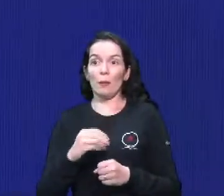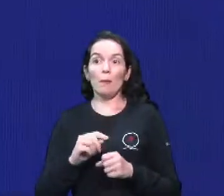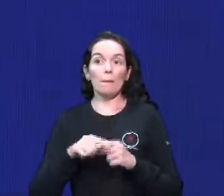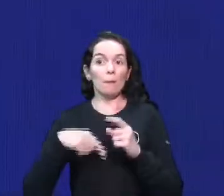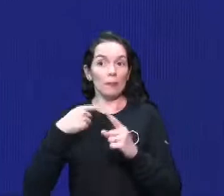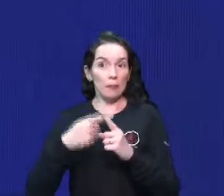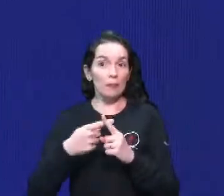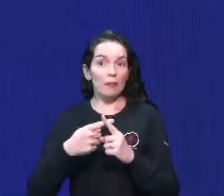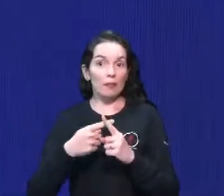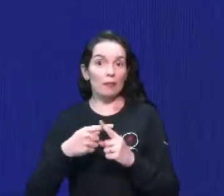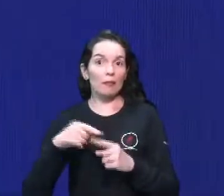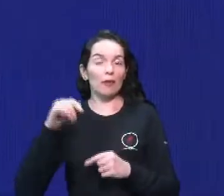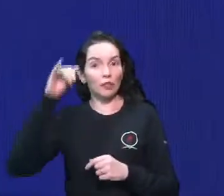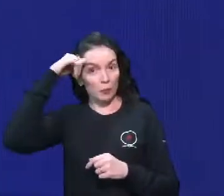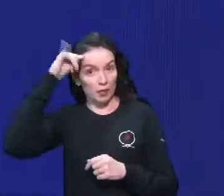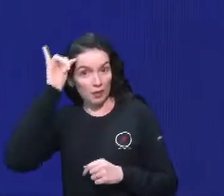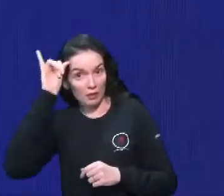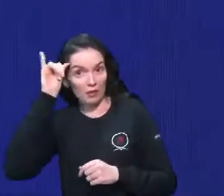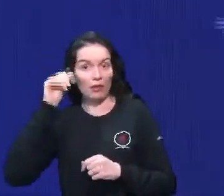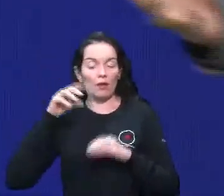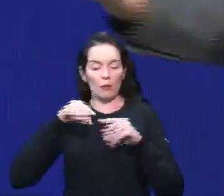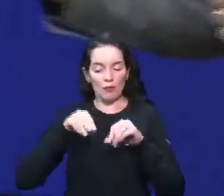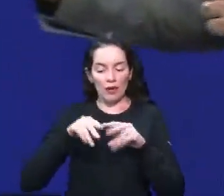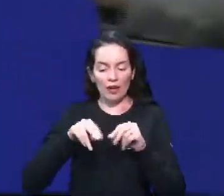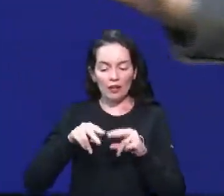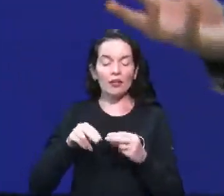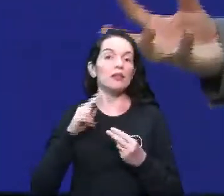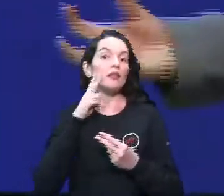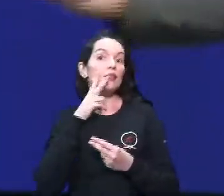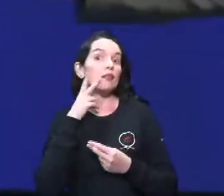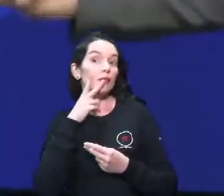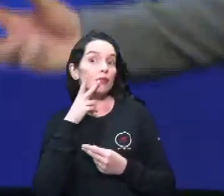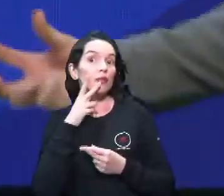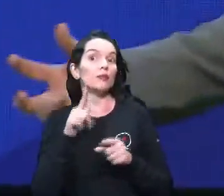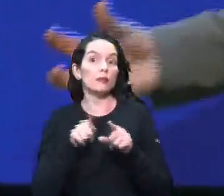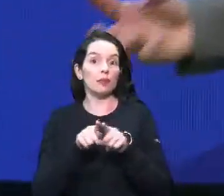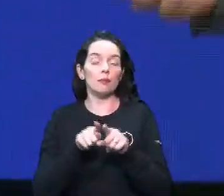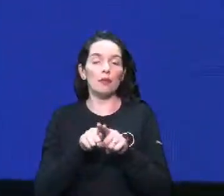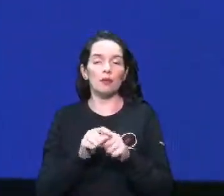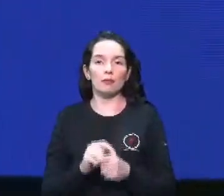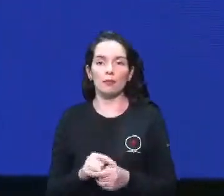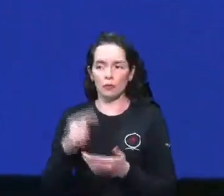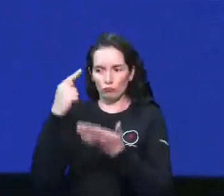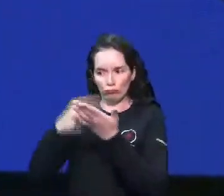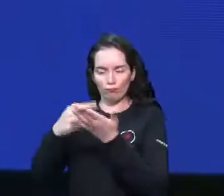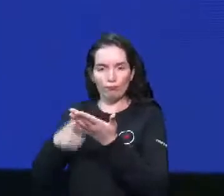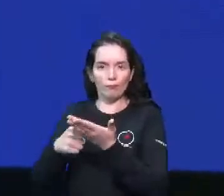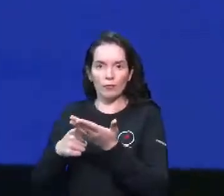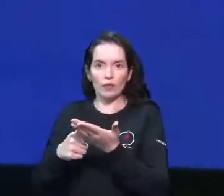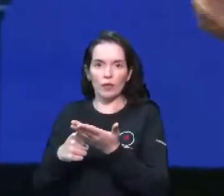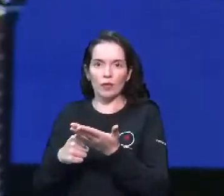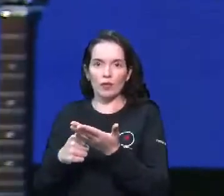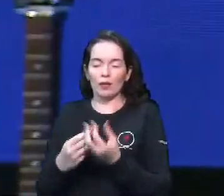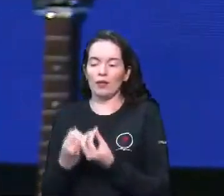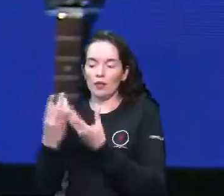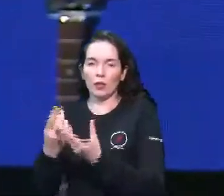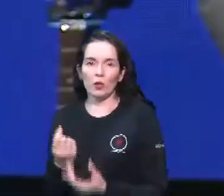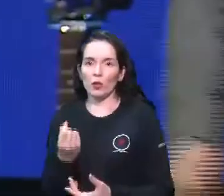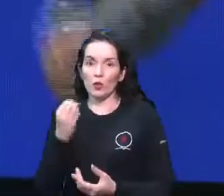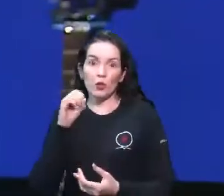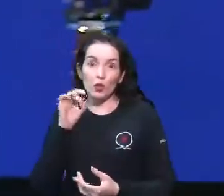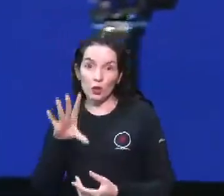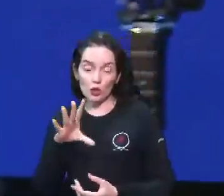um odre de vinho. Ela não disse sobre vinho, mas na hora que ela vai cumprir o voto, é como se ela dissesse: eu não vou levar só o que eu prometi, eu estou